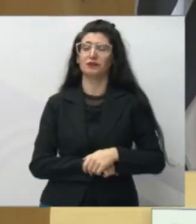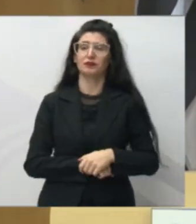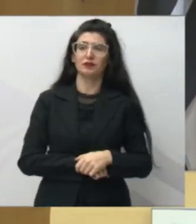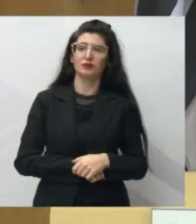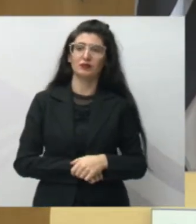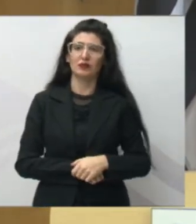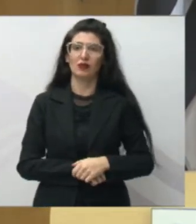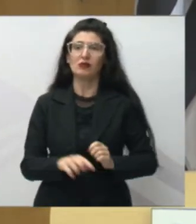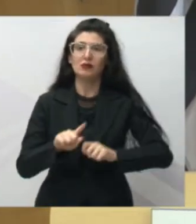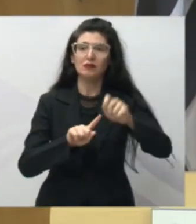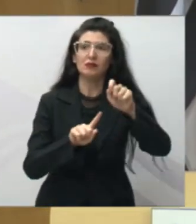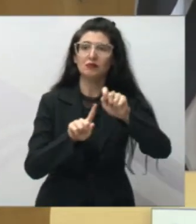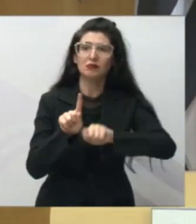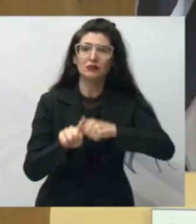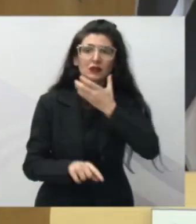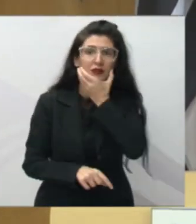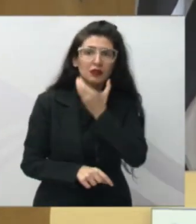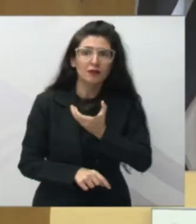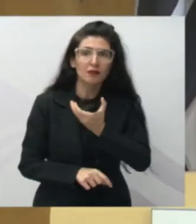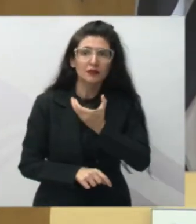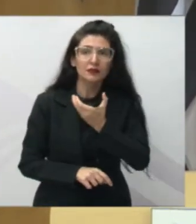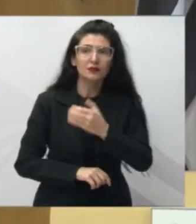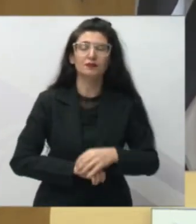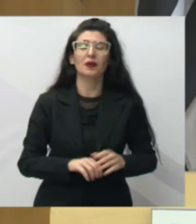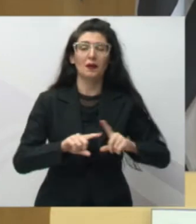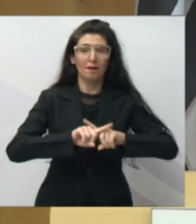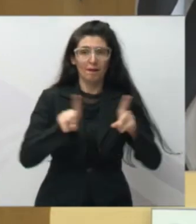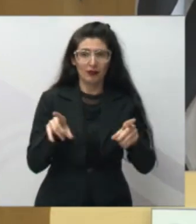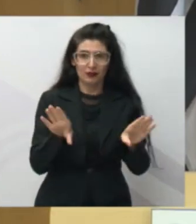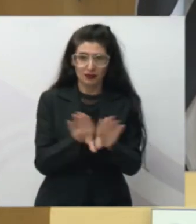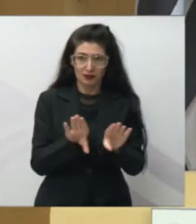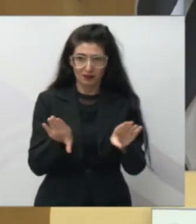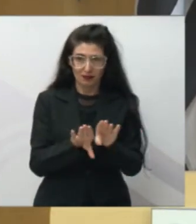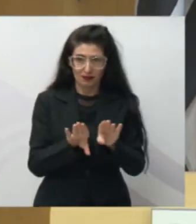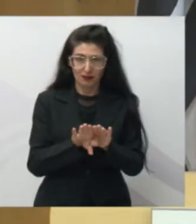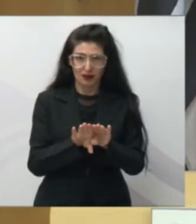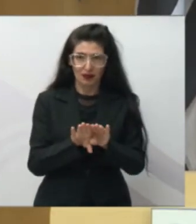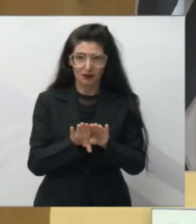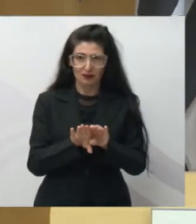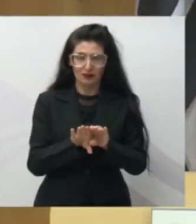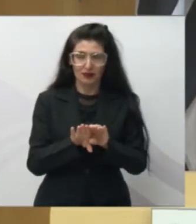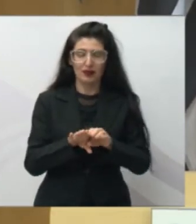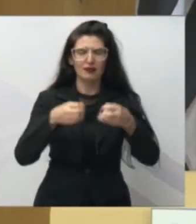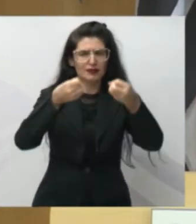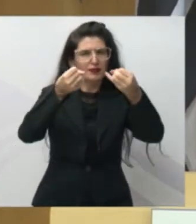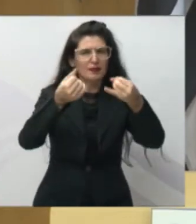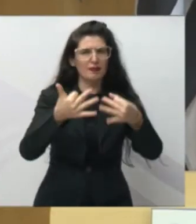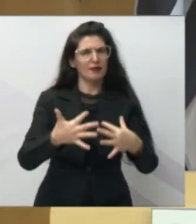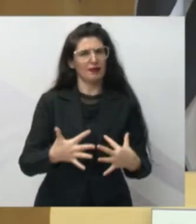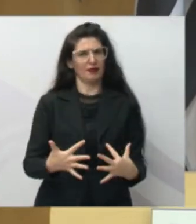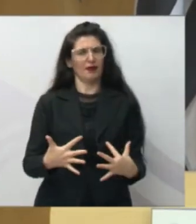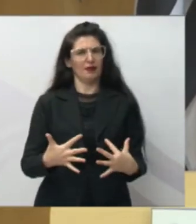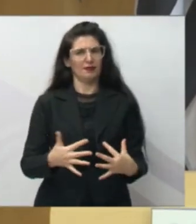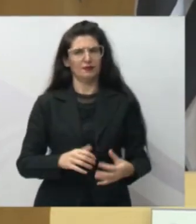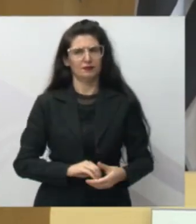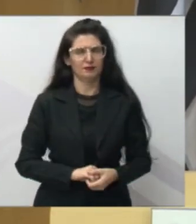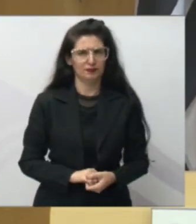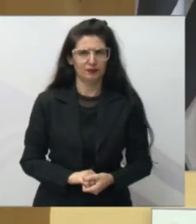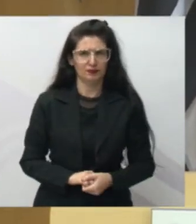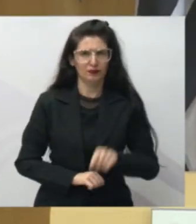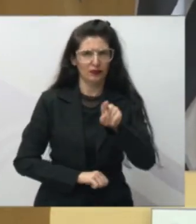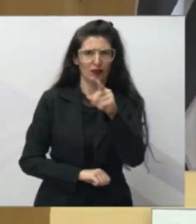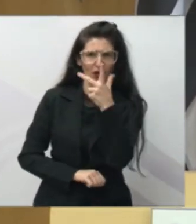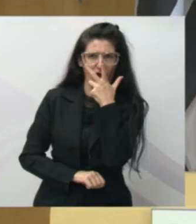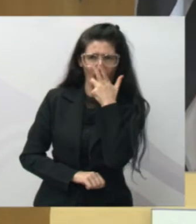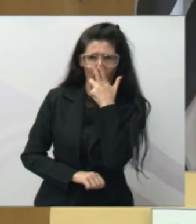12. Mas também eu quero deixar claro, se vocês acharem que